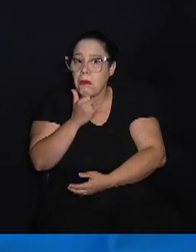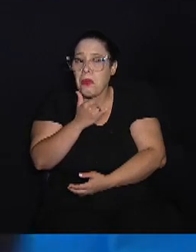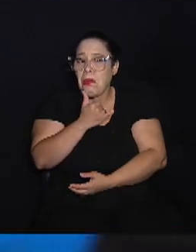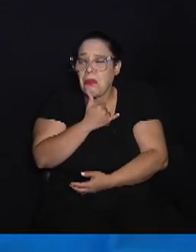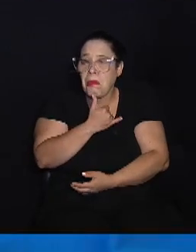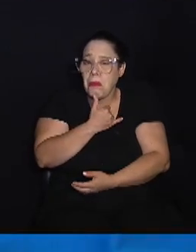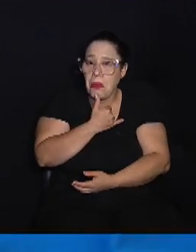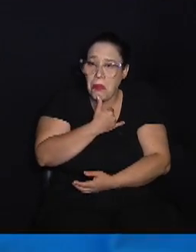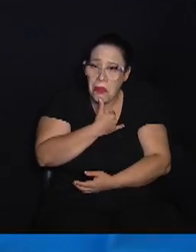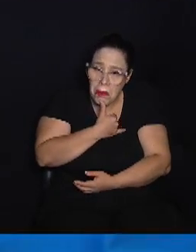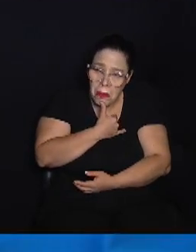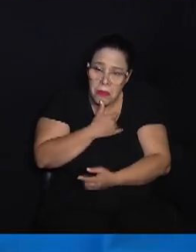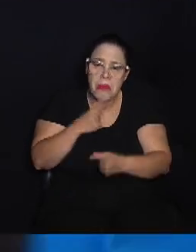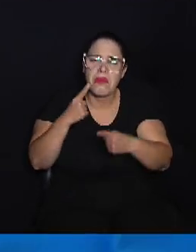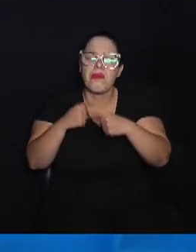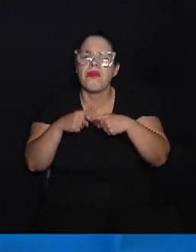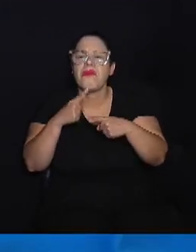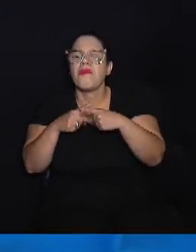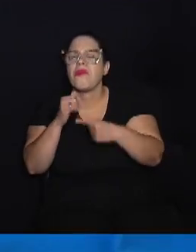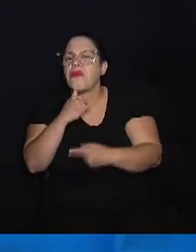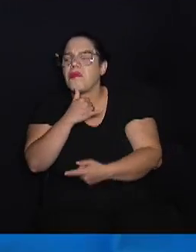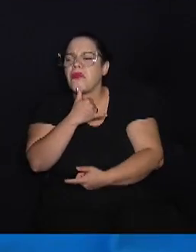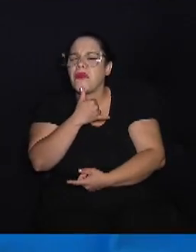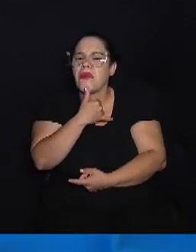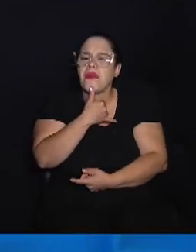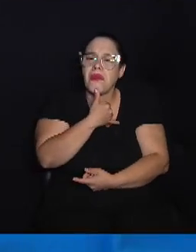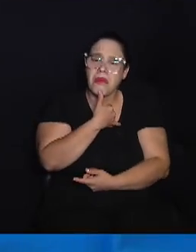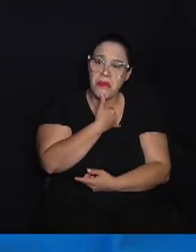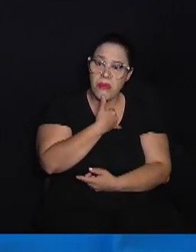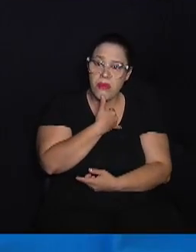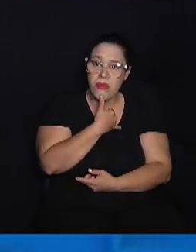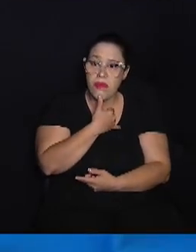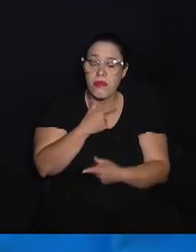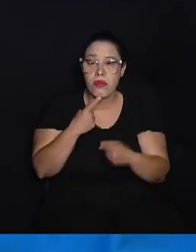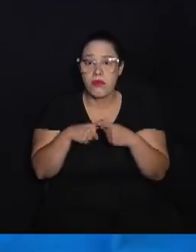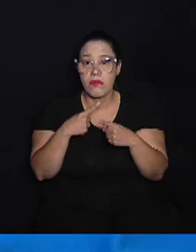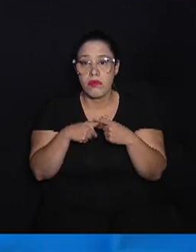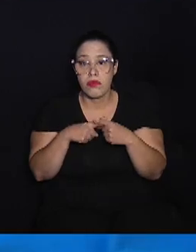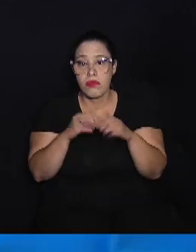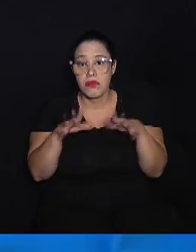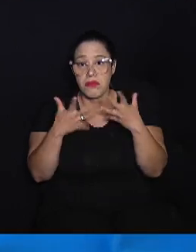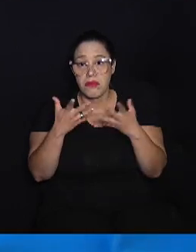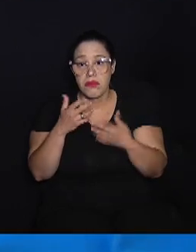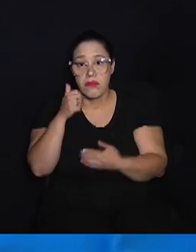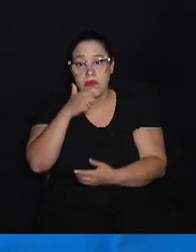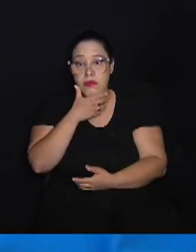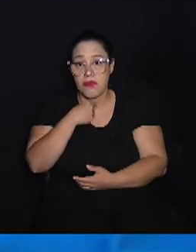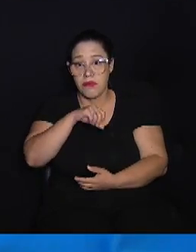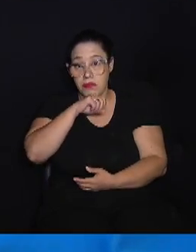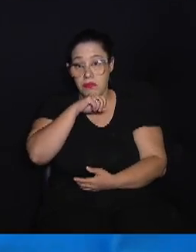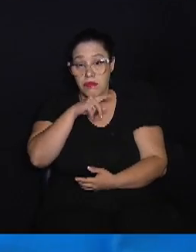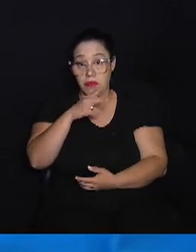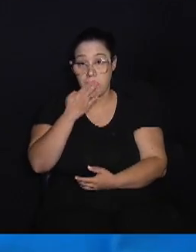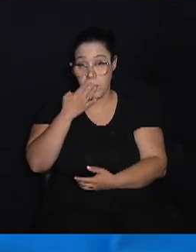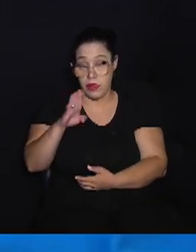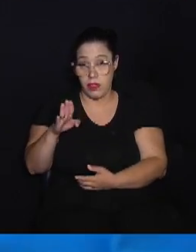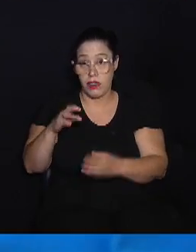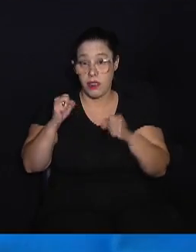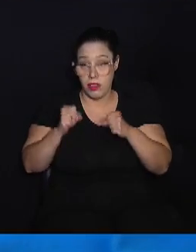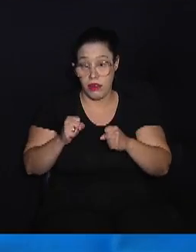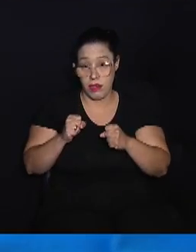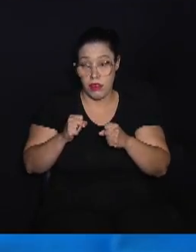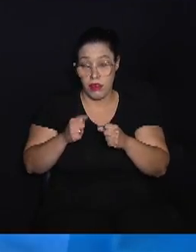Tristeza. Por que a tristeza? Porque quando meu pai prometeu que eu podia